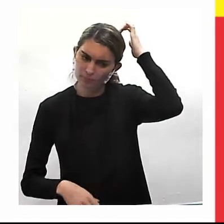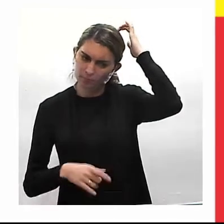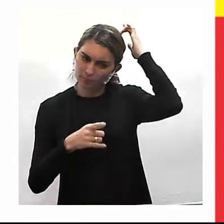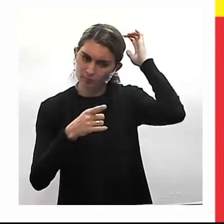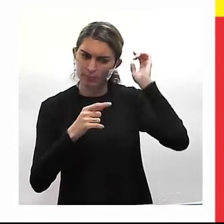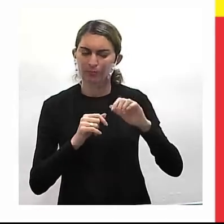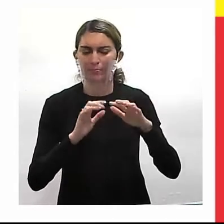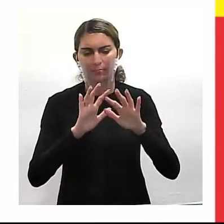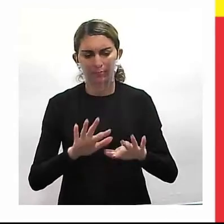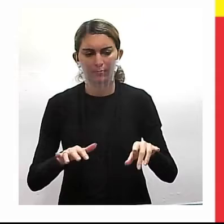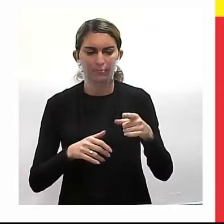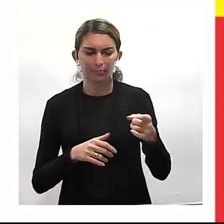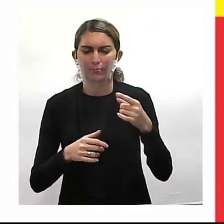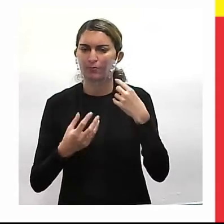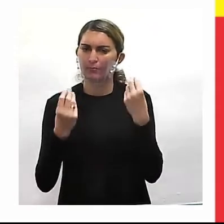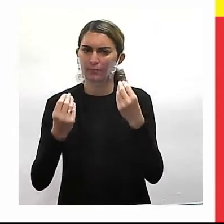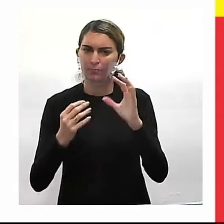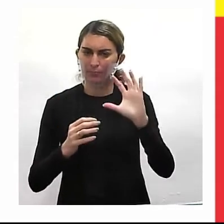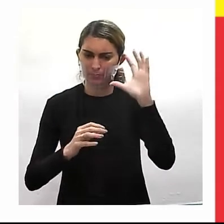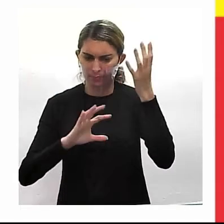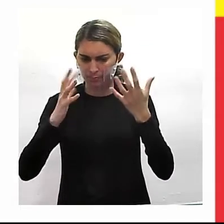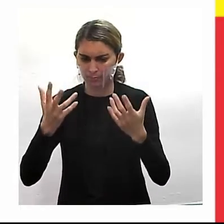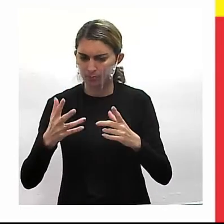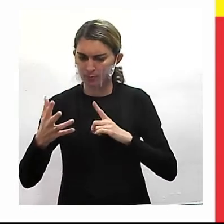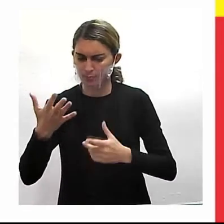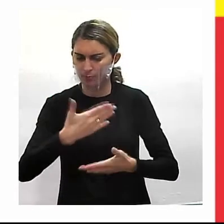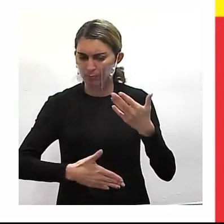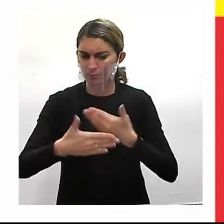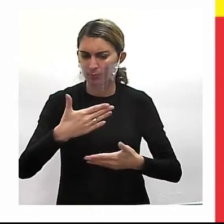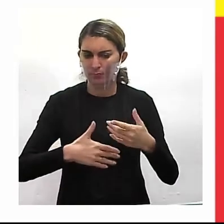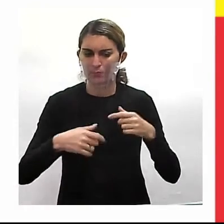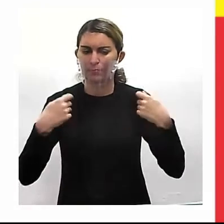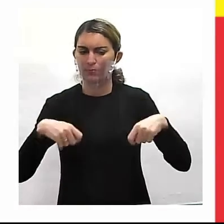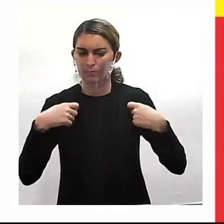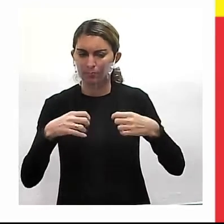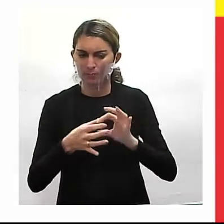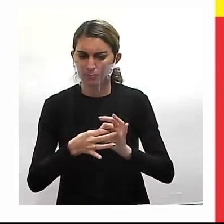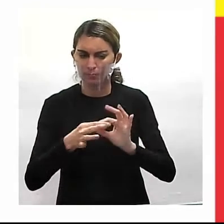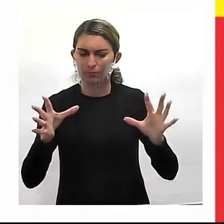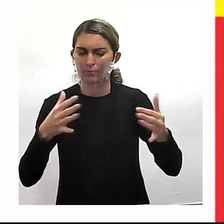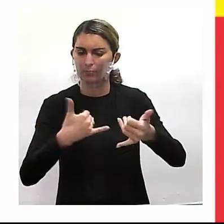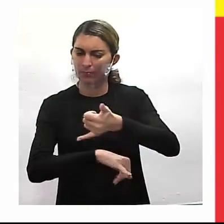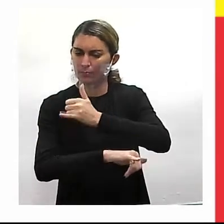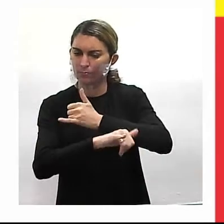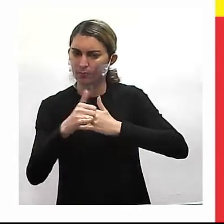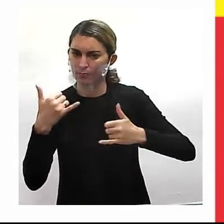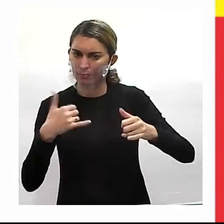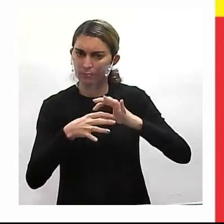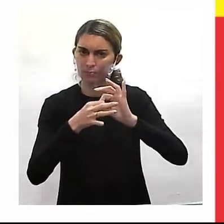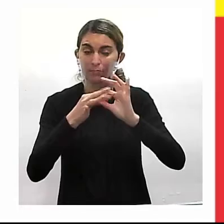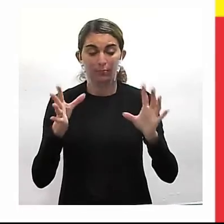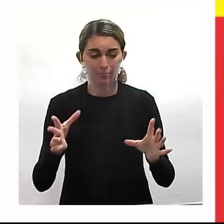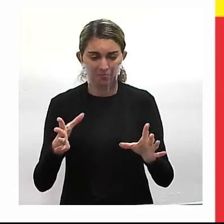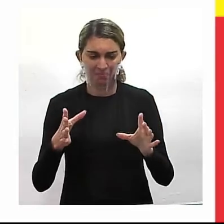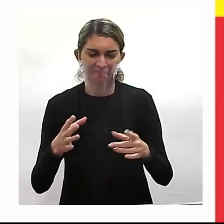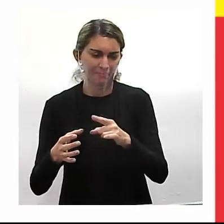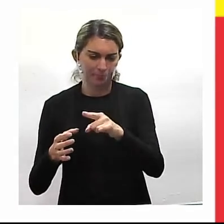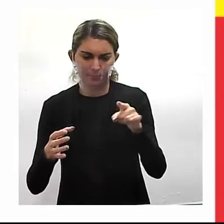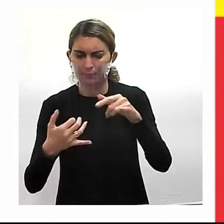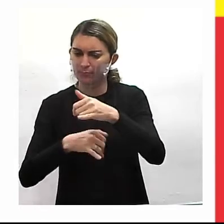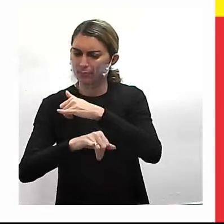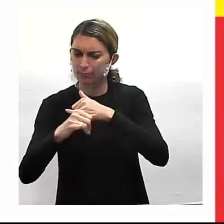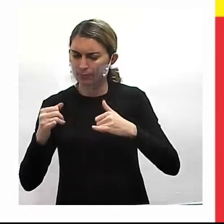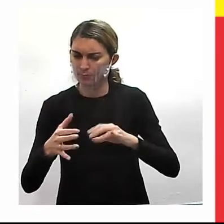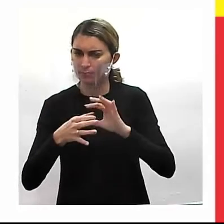certo? Assim, para que haja essa interação, é necessária a liberação de energia. Essa